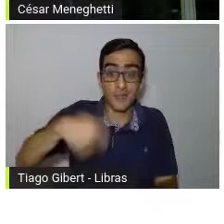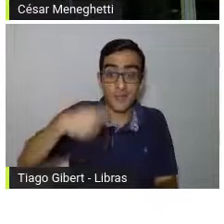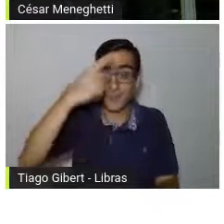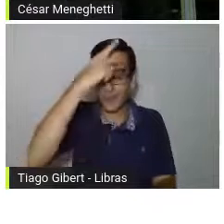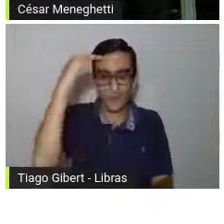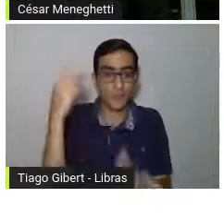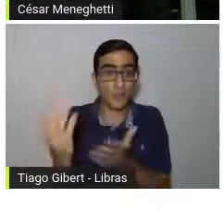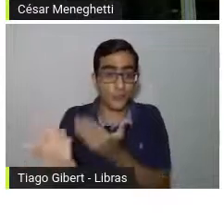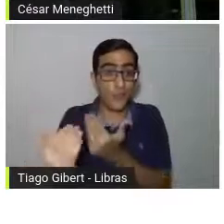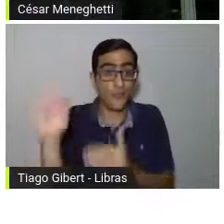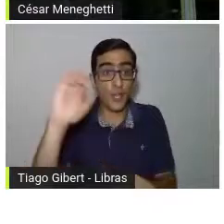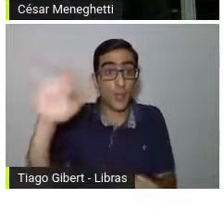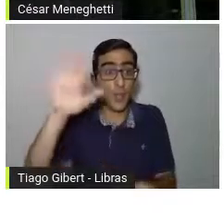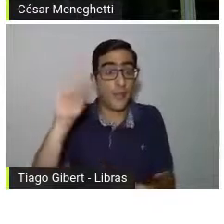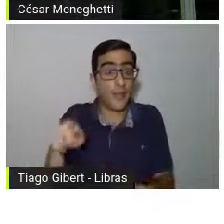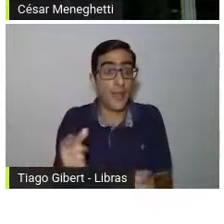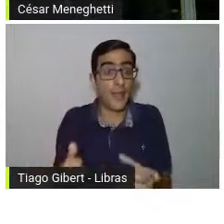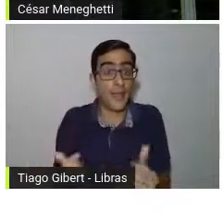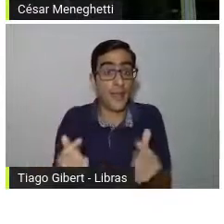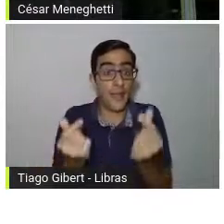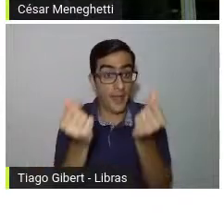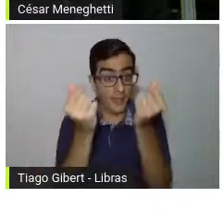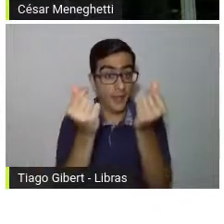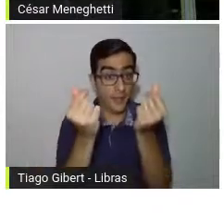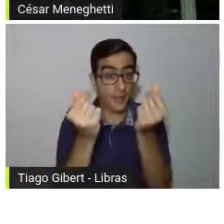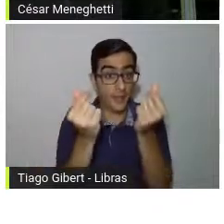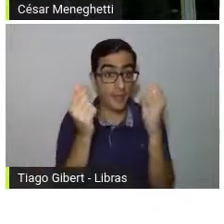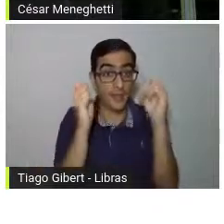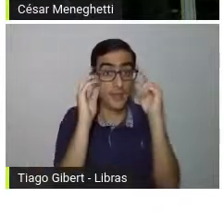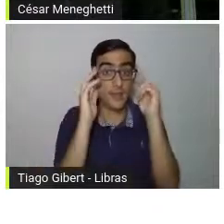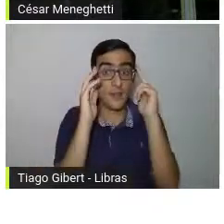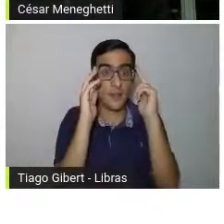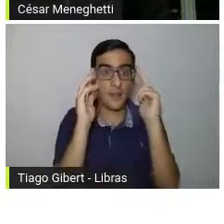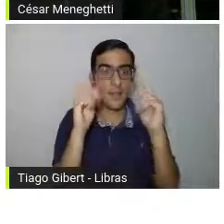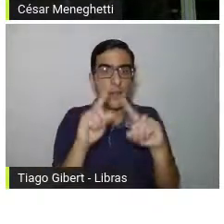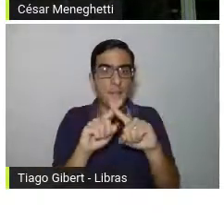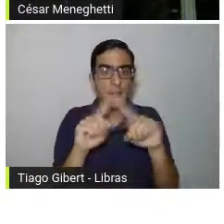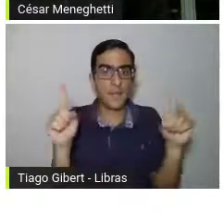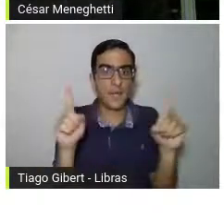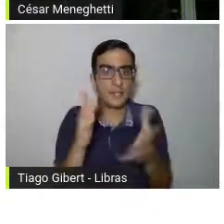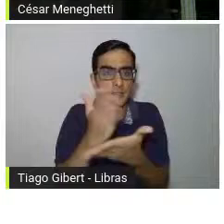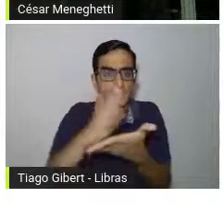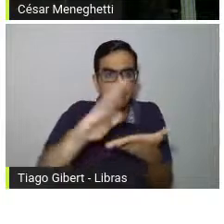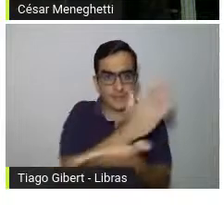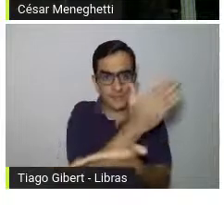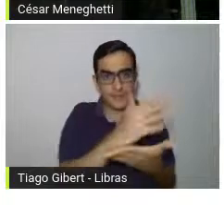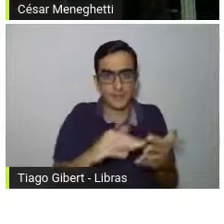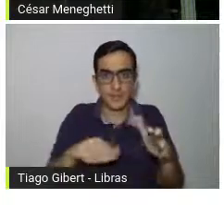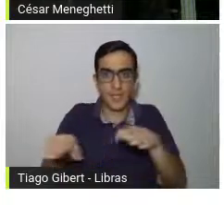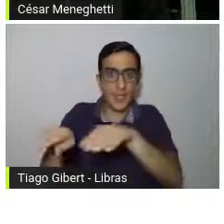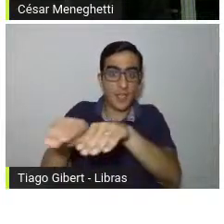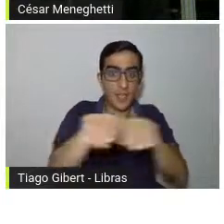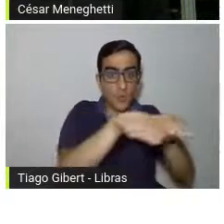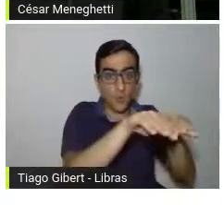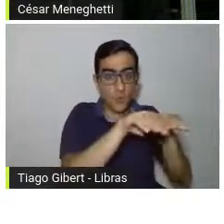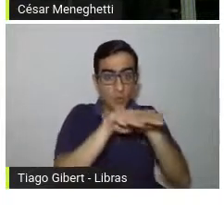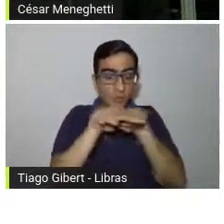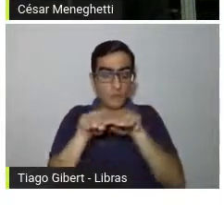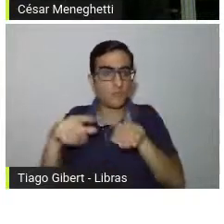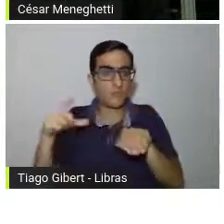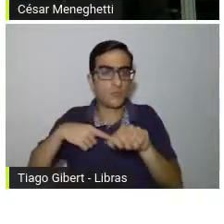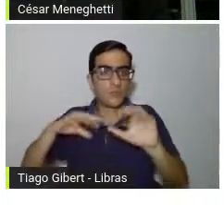muito rico, e a riqueza, se fosse distribuída equamente, teria para todas